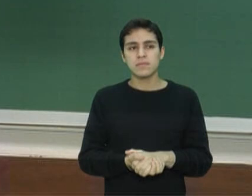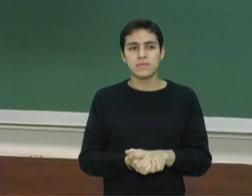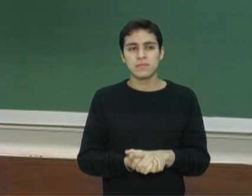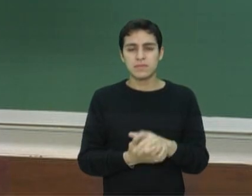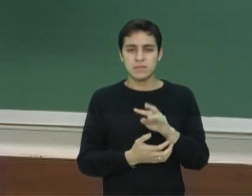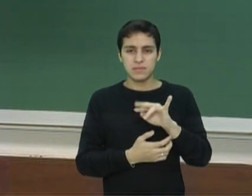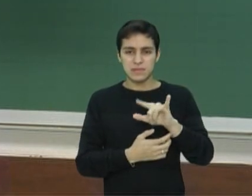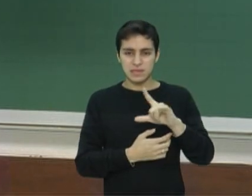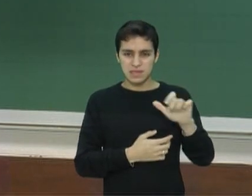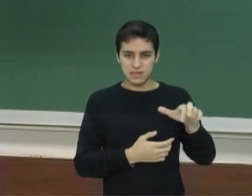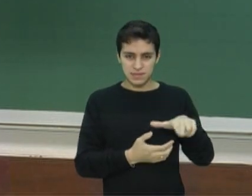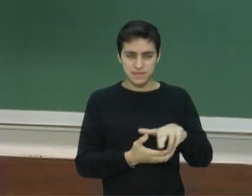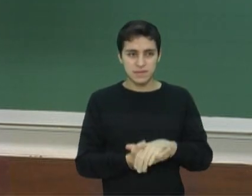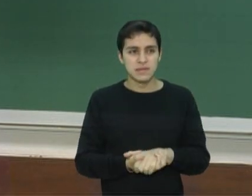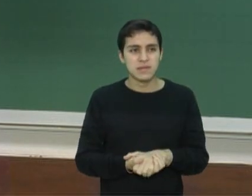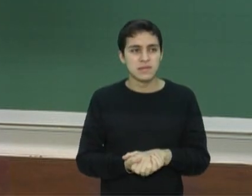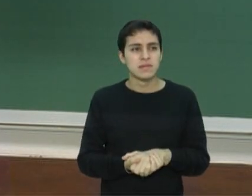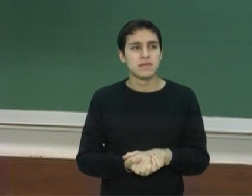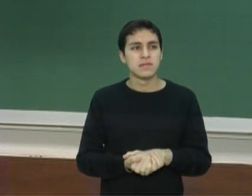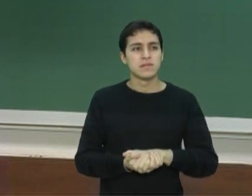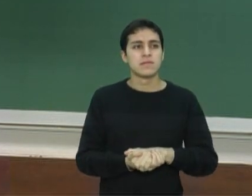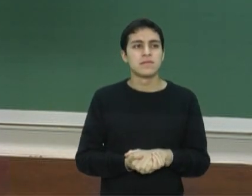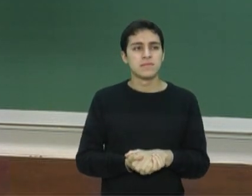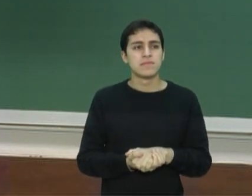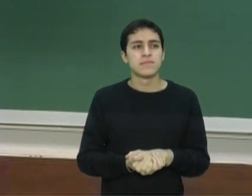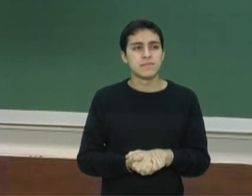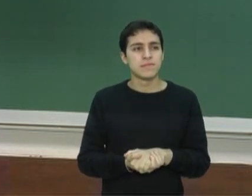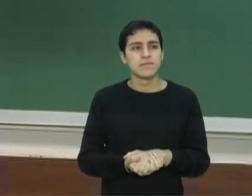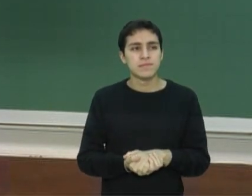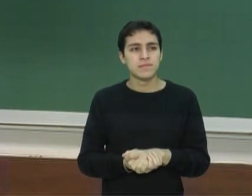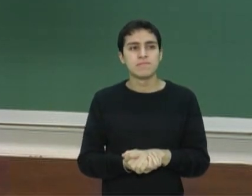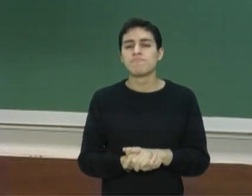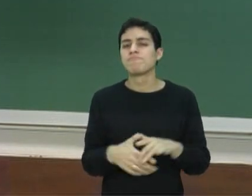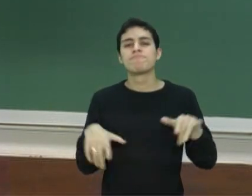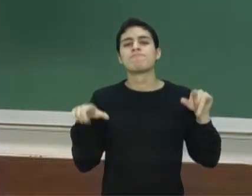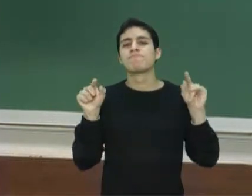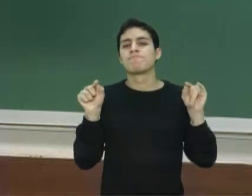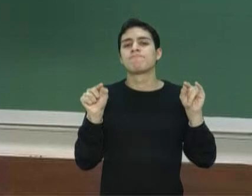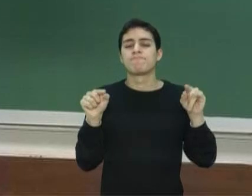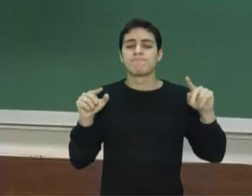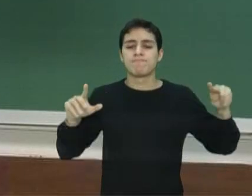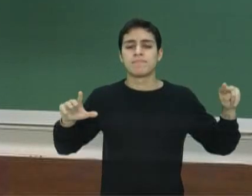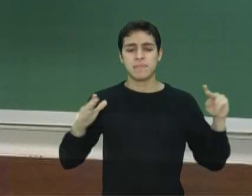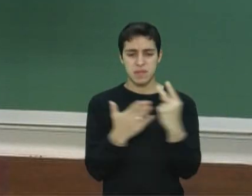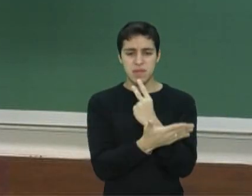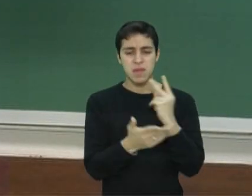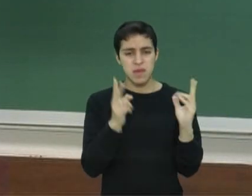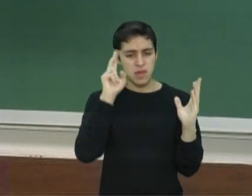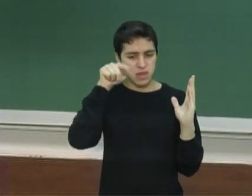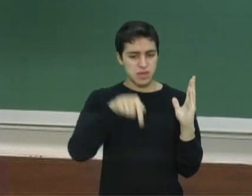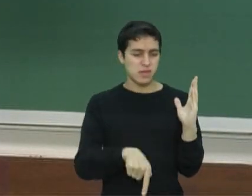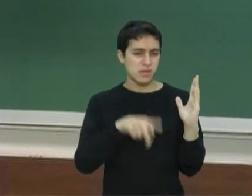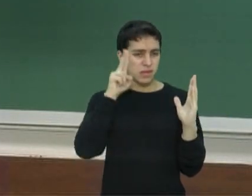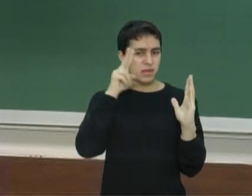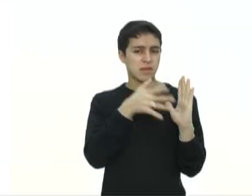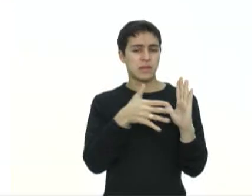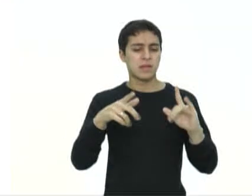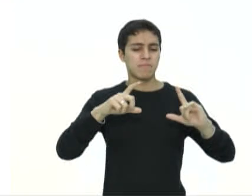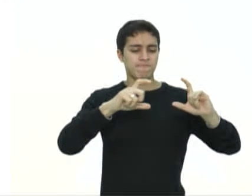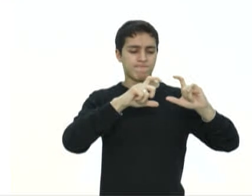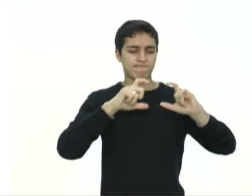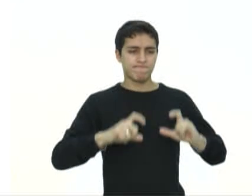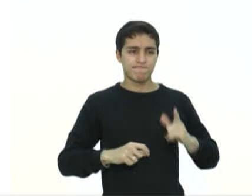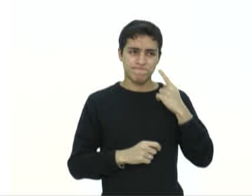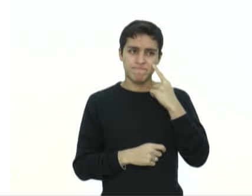trailer, né? Vamos ver aqui, então, o que aconteceu ali na nossa historieta, né? Com a palavra